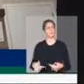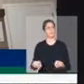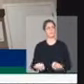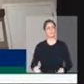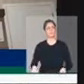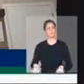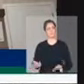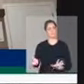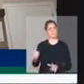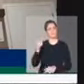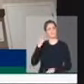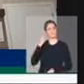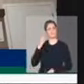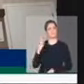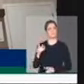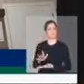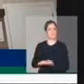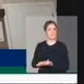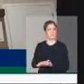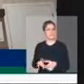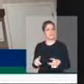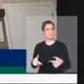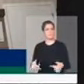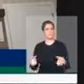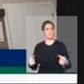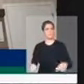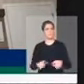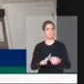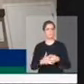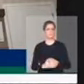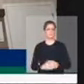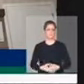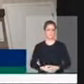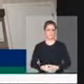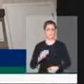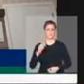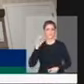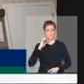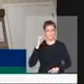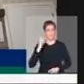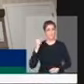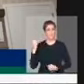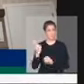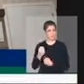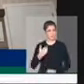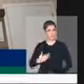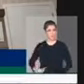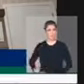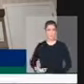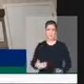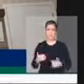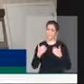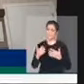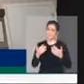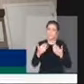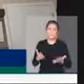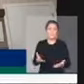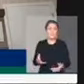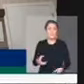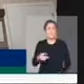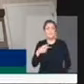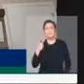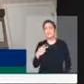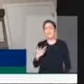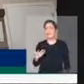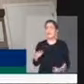necessárias para enfrentar a fabi 19 não adianta os deputados que defendem o governo de subir à tribuna e anunciarem que o